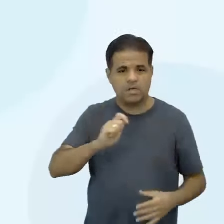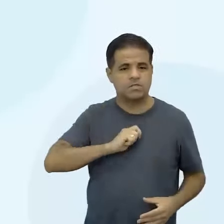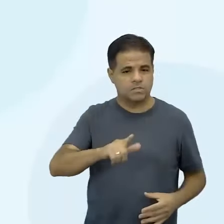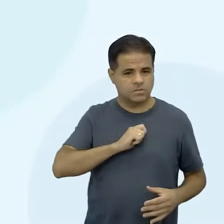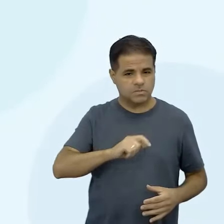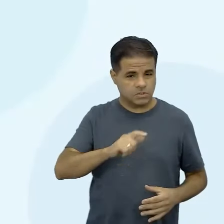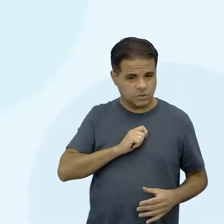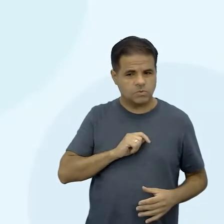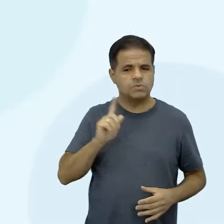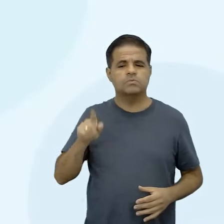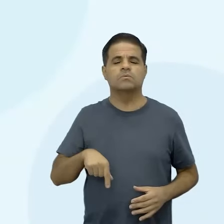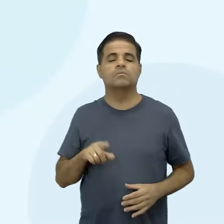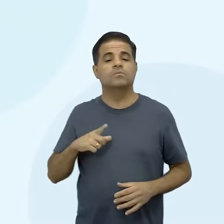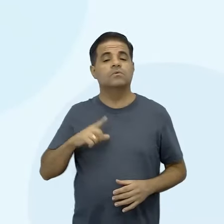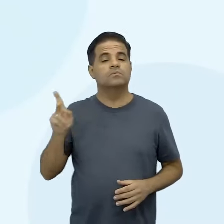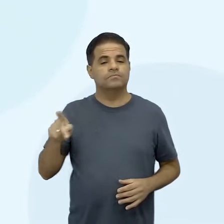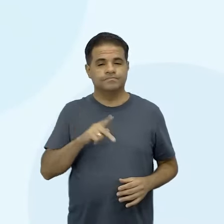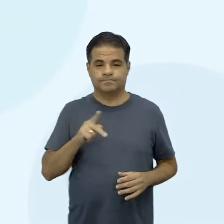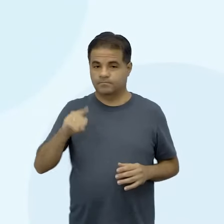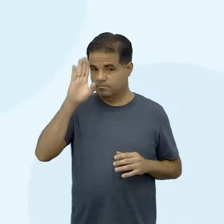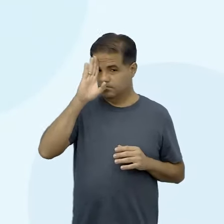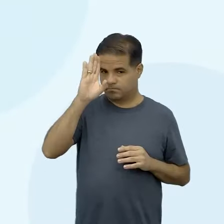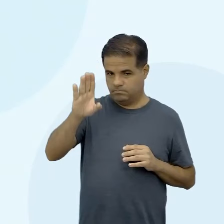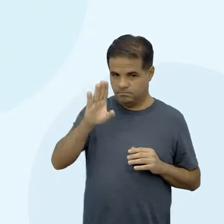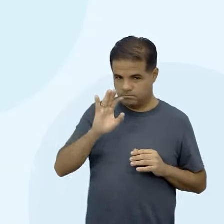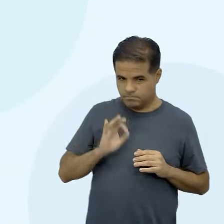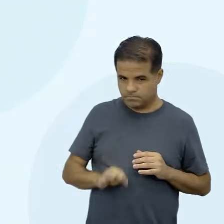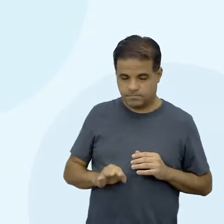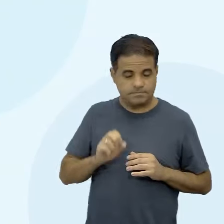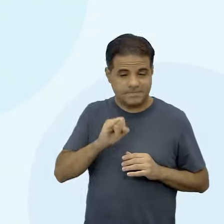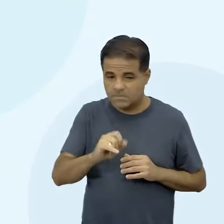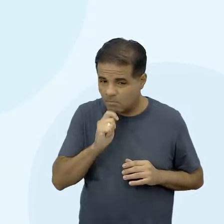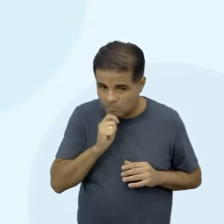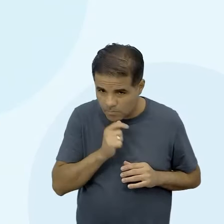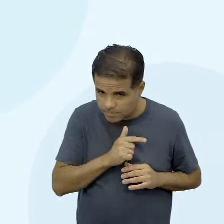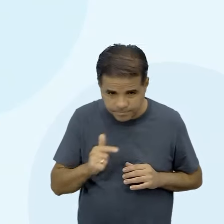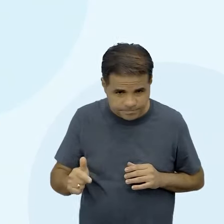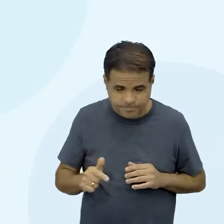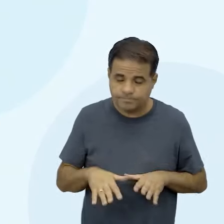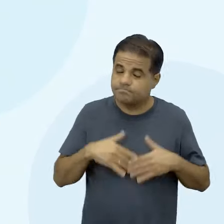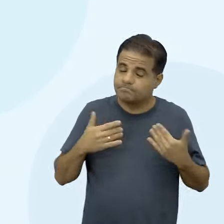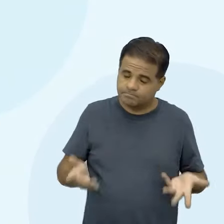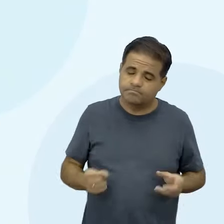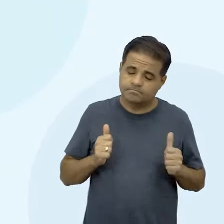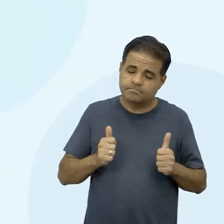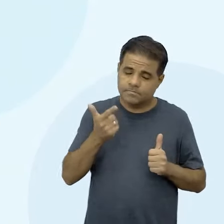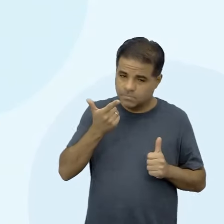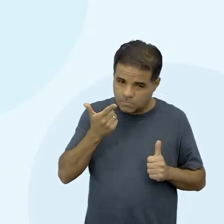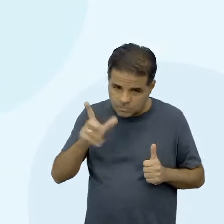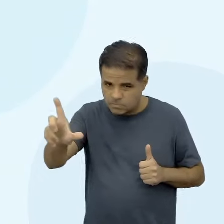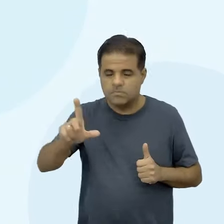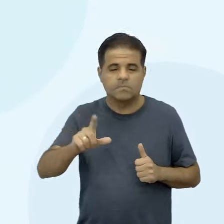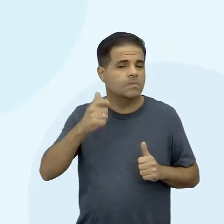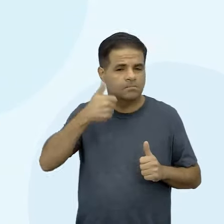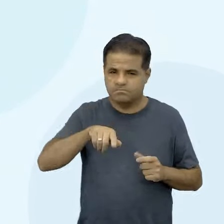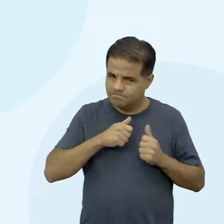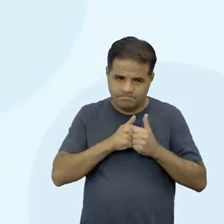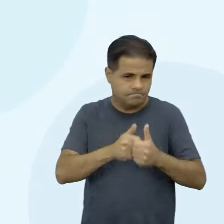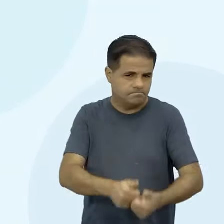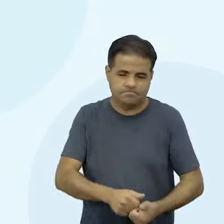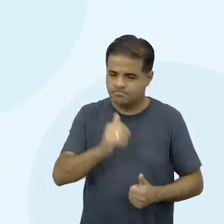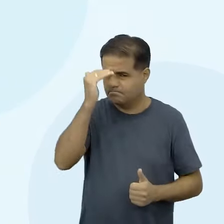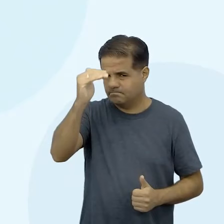no slide seriam os professores prioritários. Sim. Se não tiver esses professores, aí a gente segue essa ordem, exatamente.